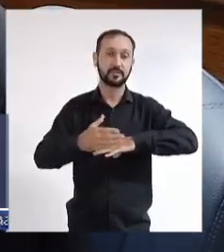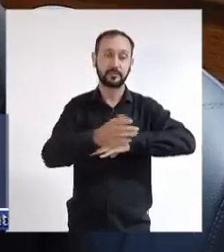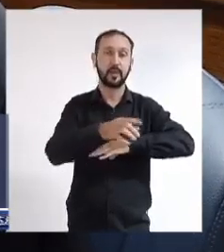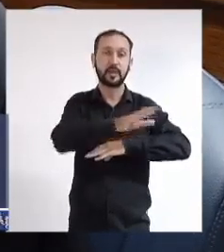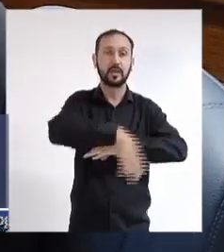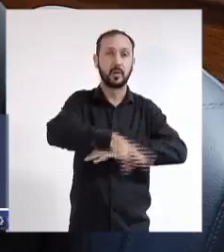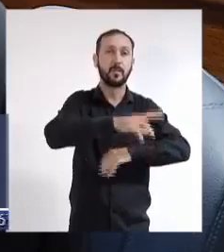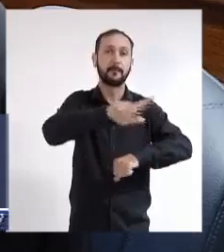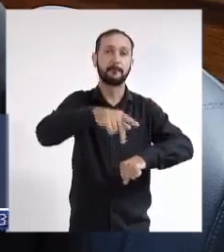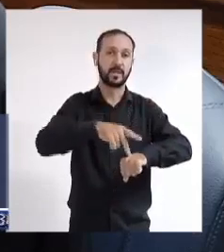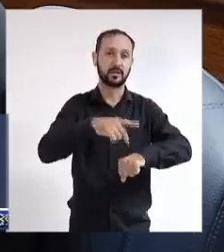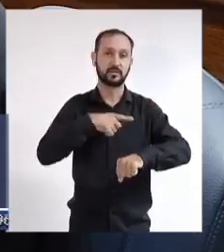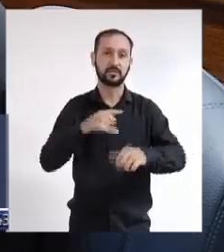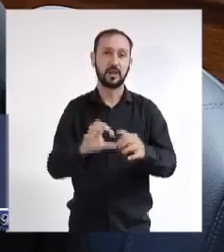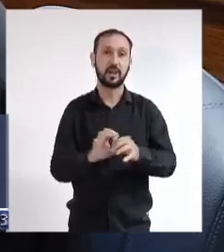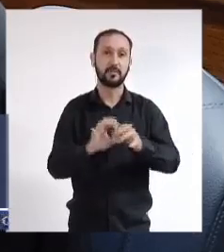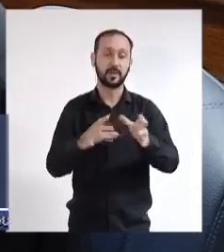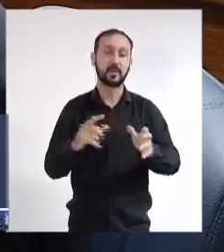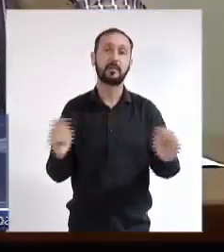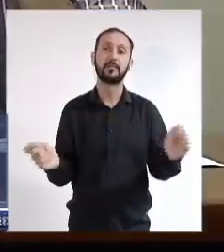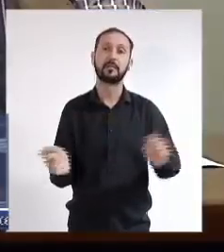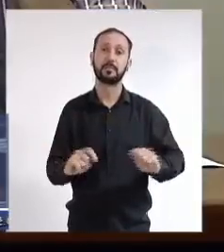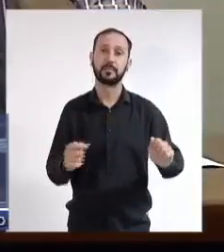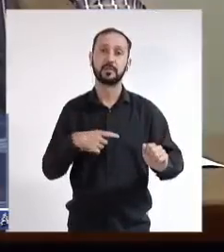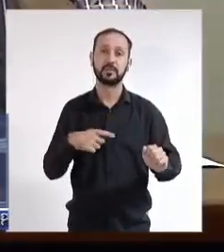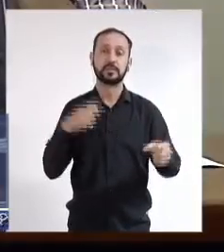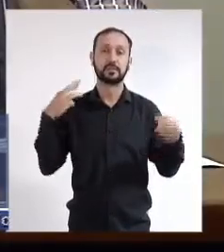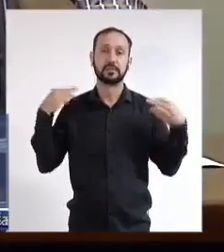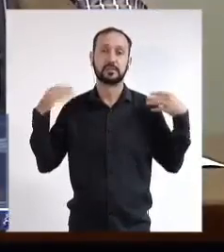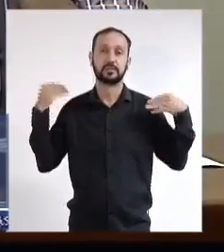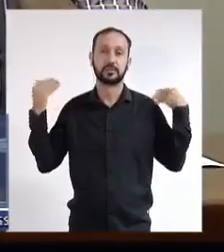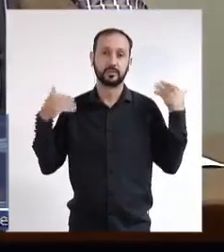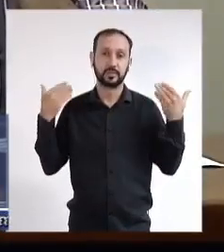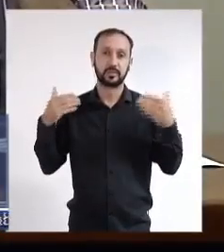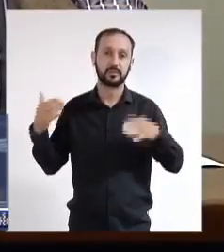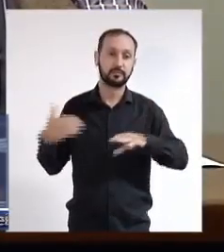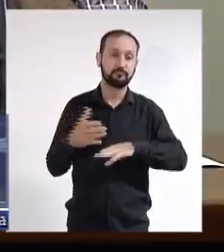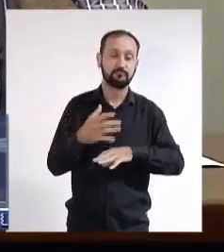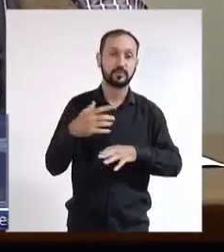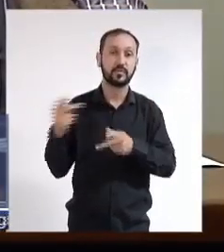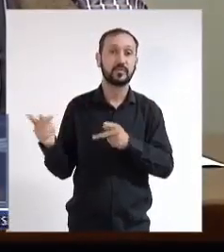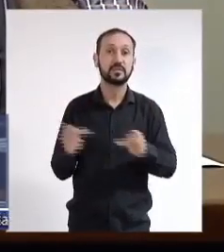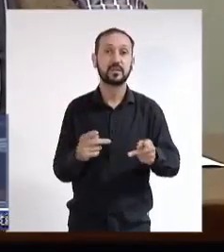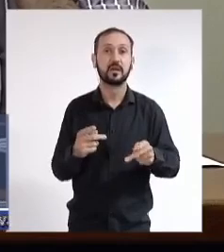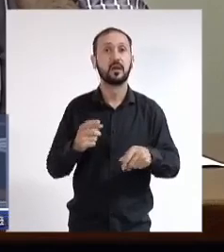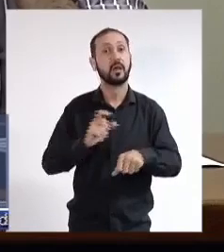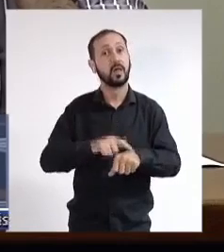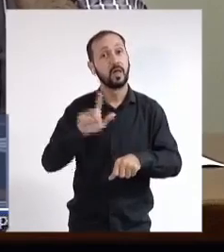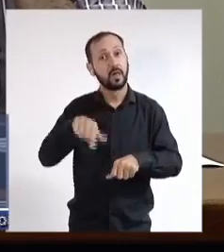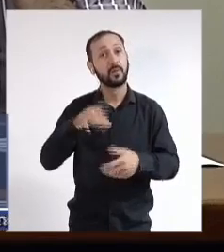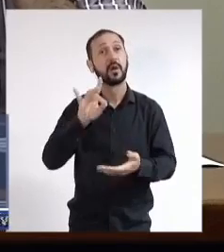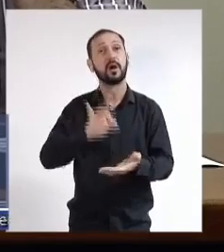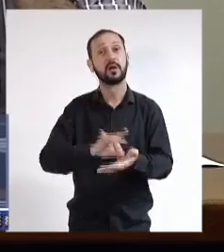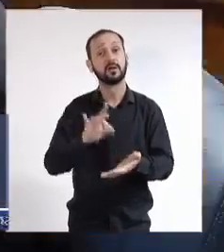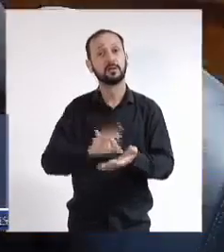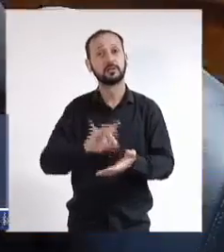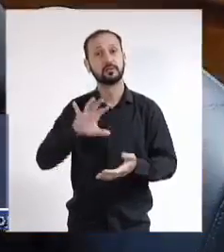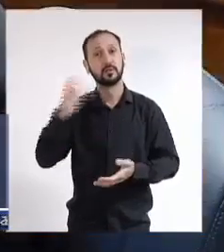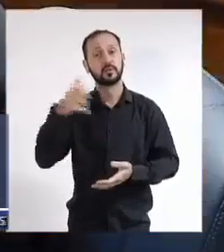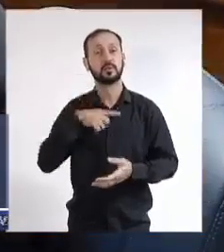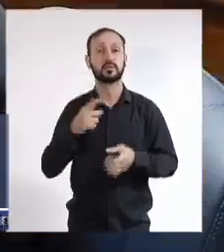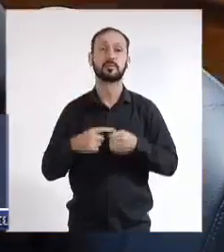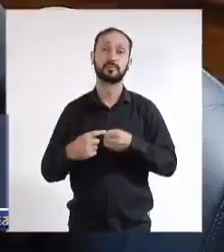quando tiver essa possibilidade de turismo de visitação é uma realidade que pode acontecer no